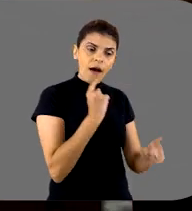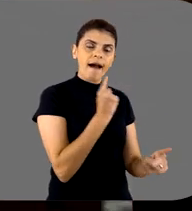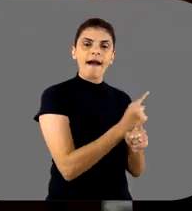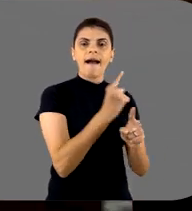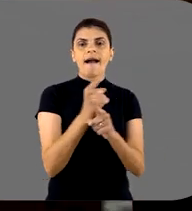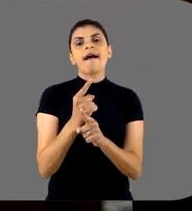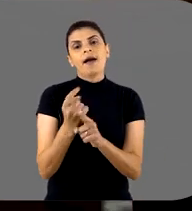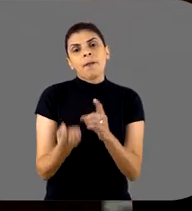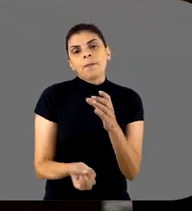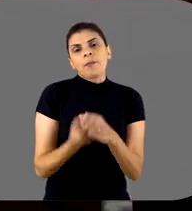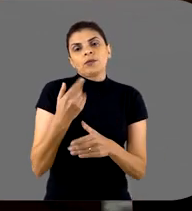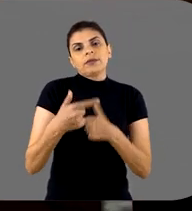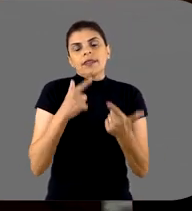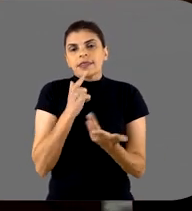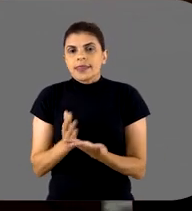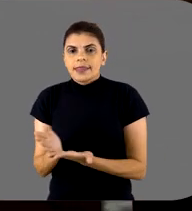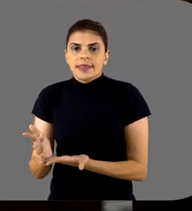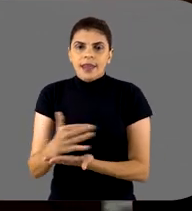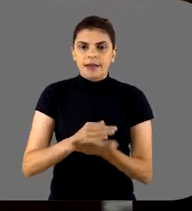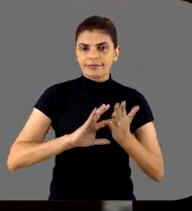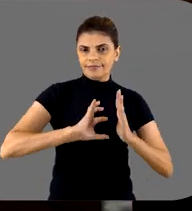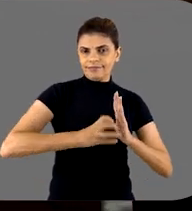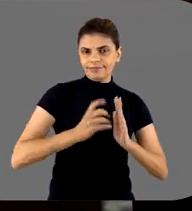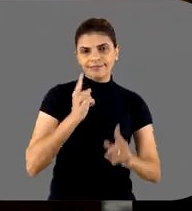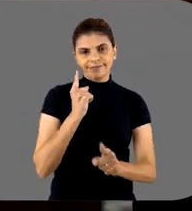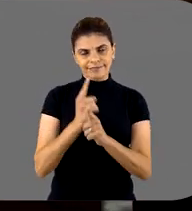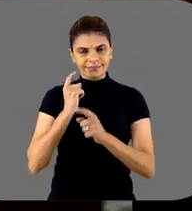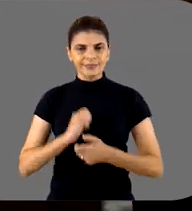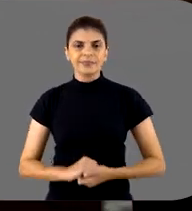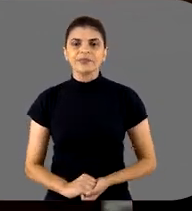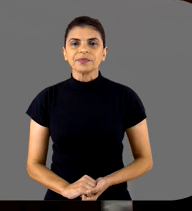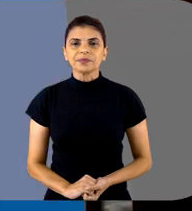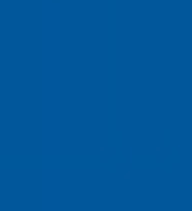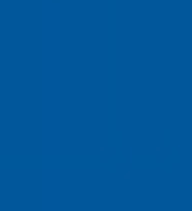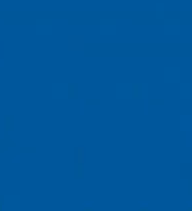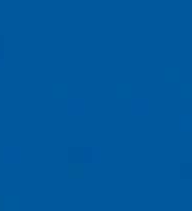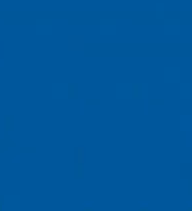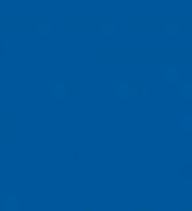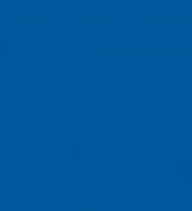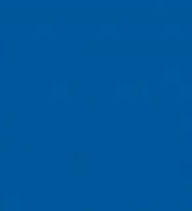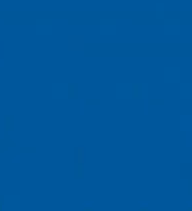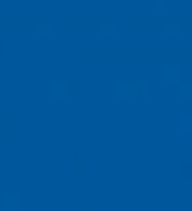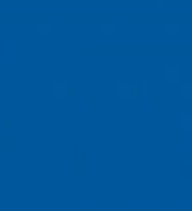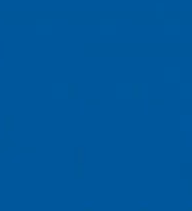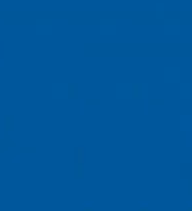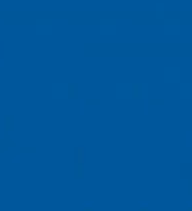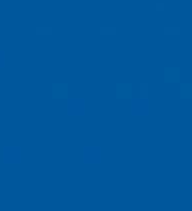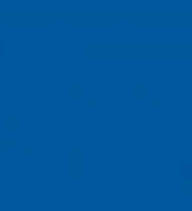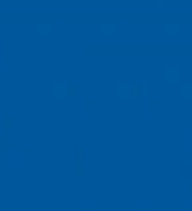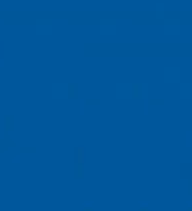locais ajudar eles a descobrir e produzir dados sobre esses impactos.